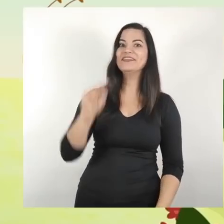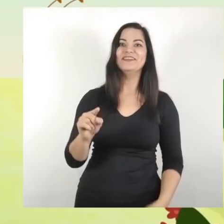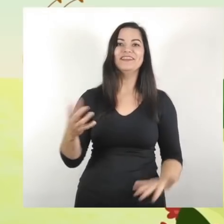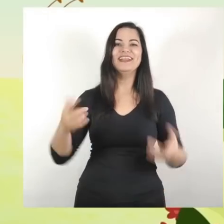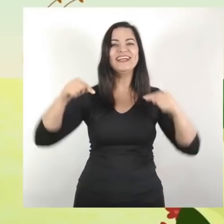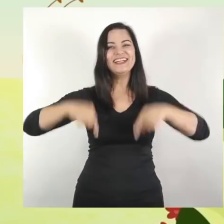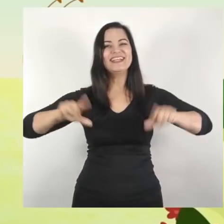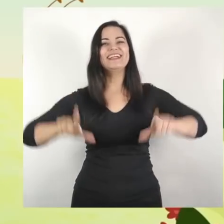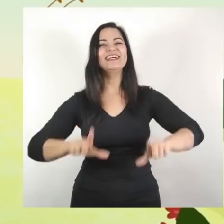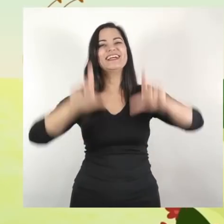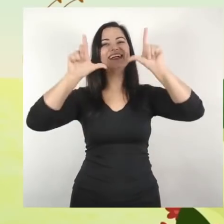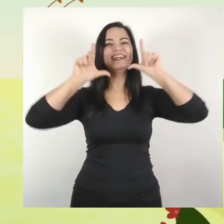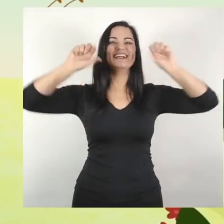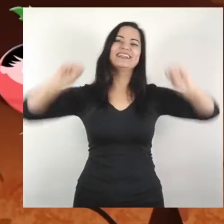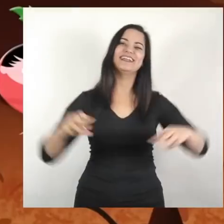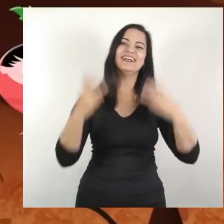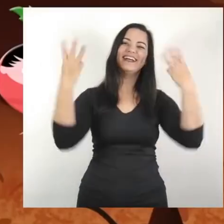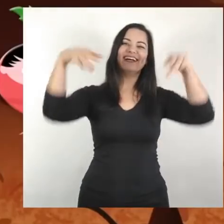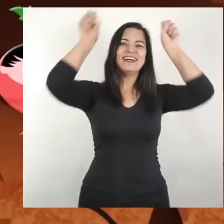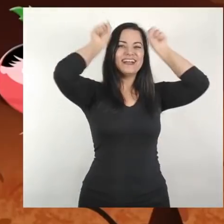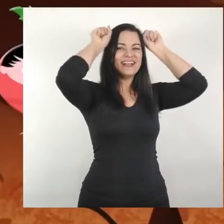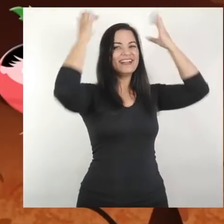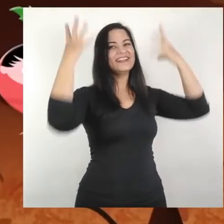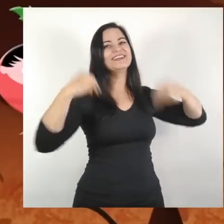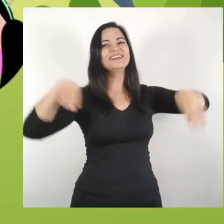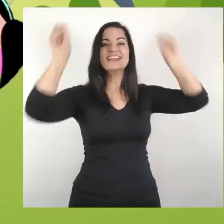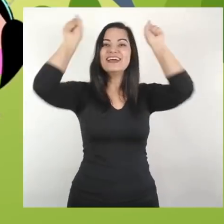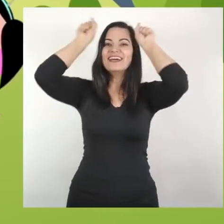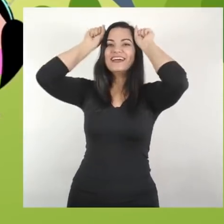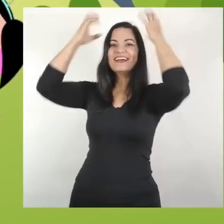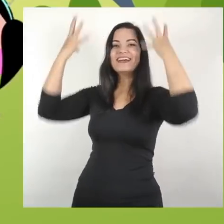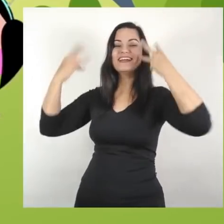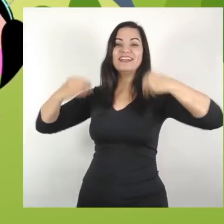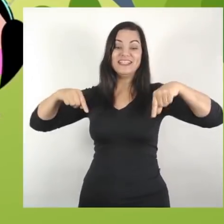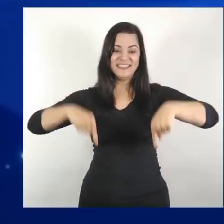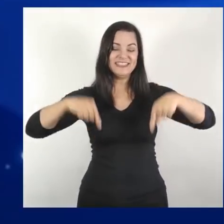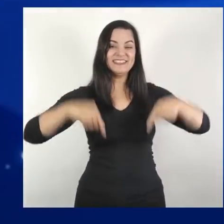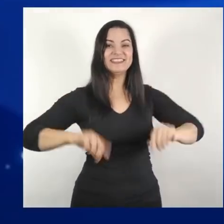perguntas! Esse é o show da Luna, Luna,